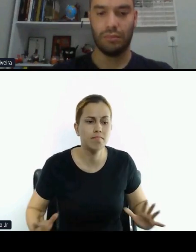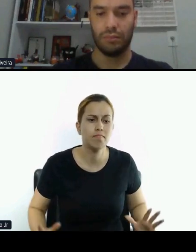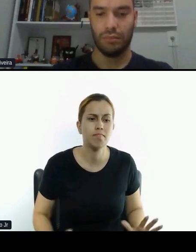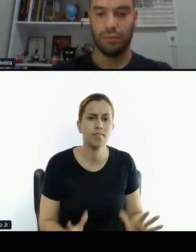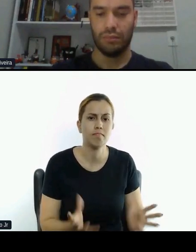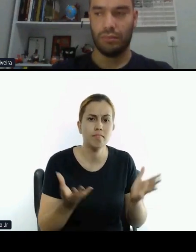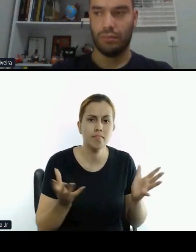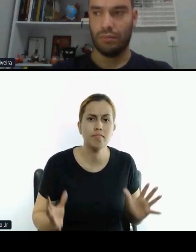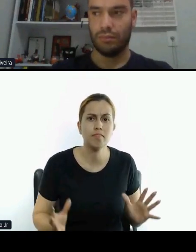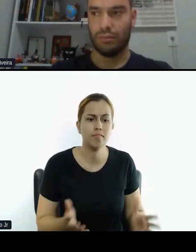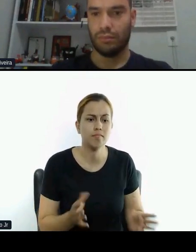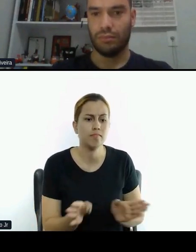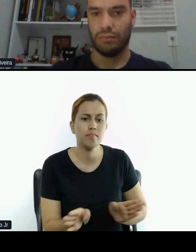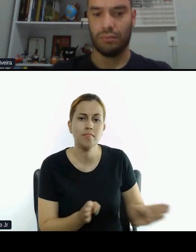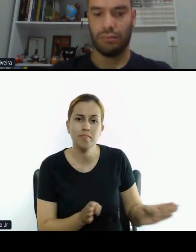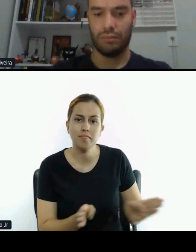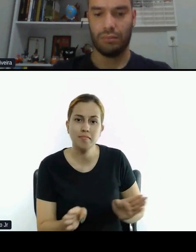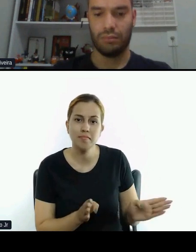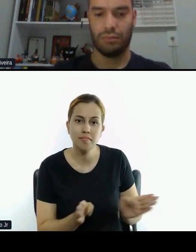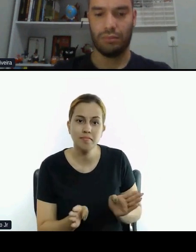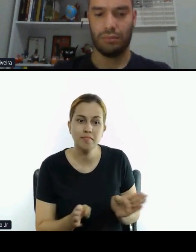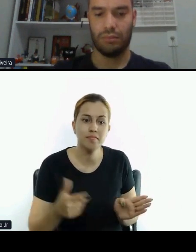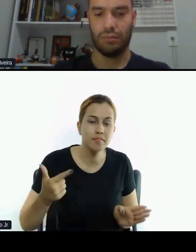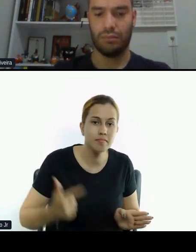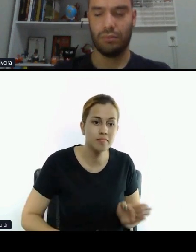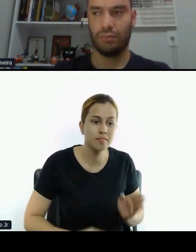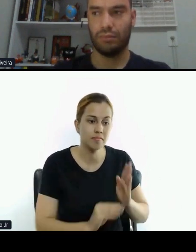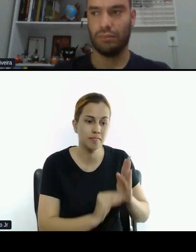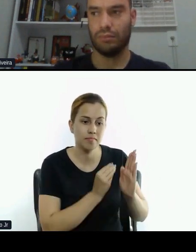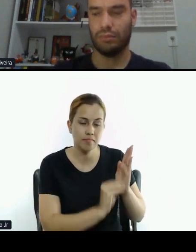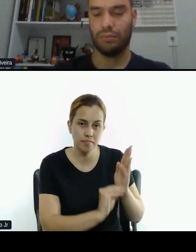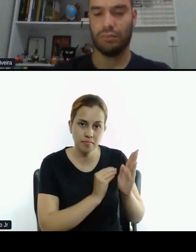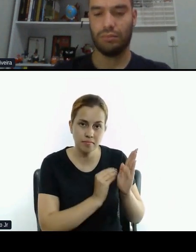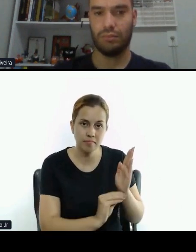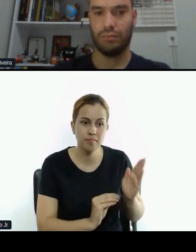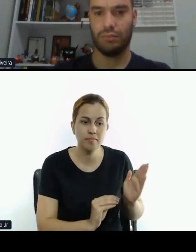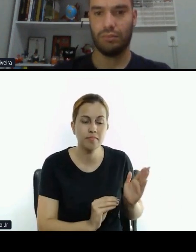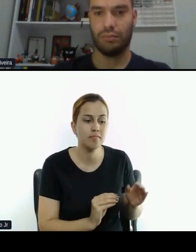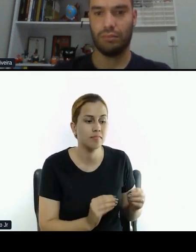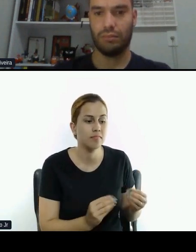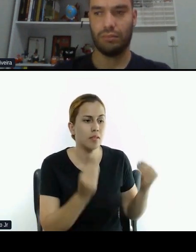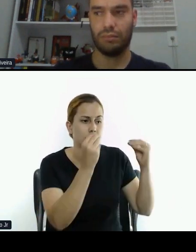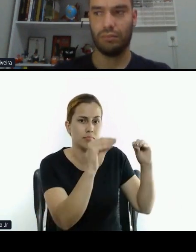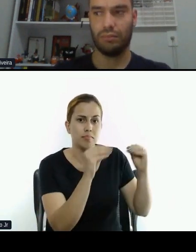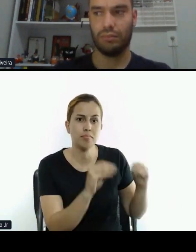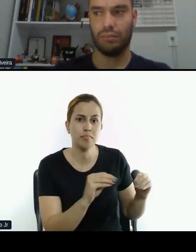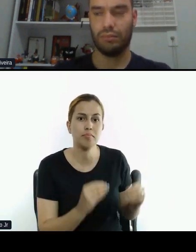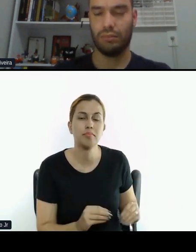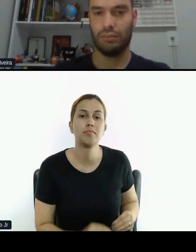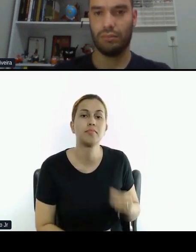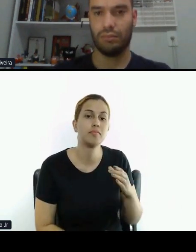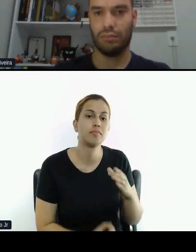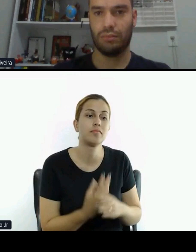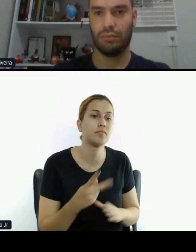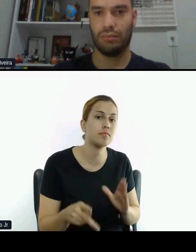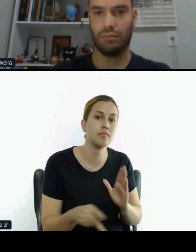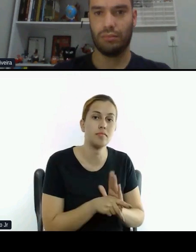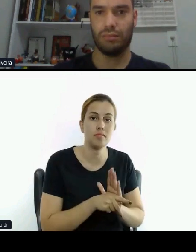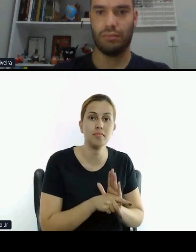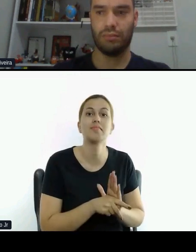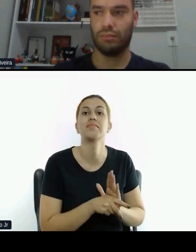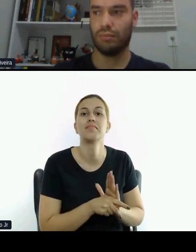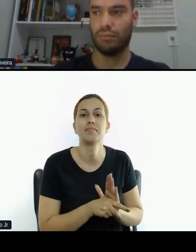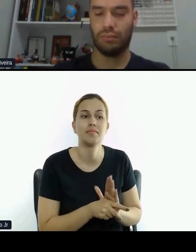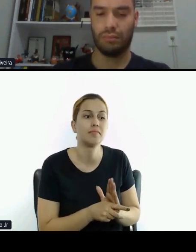em acessibilidade, além do design e da construção. A gente criou uma aba especial lá para